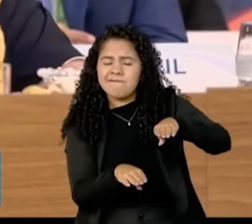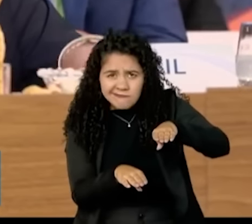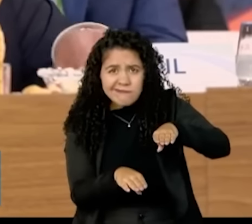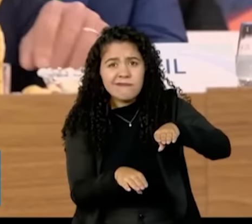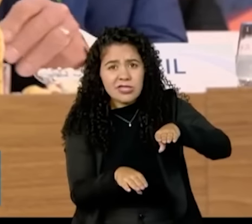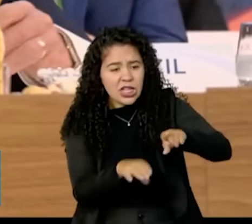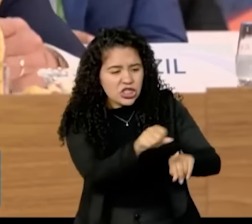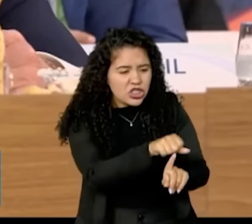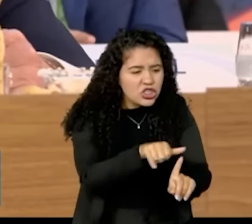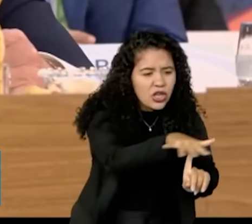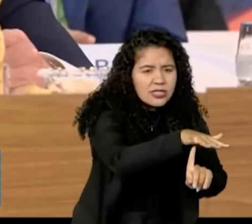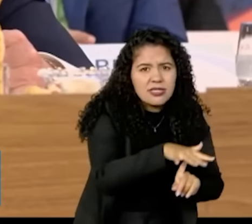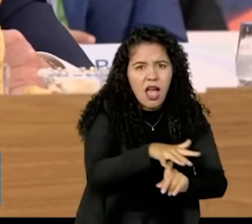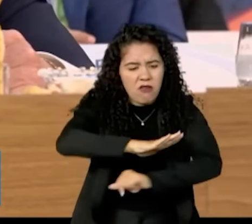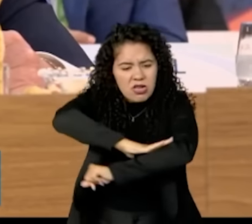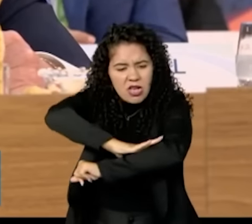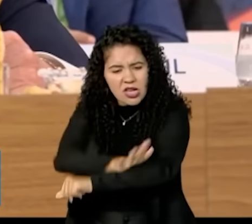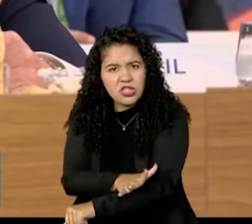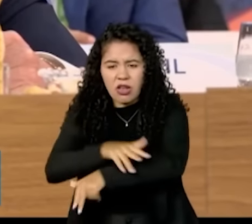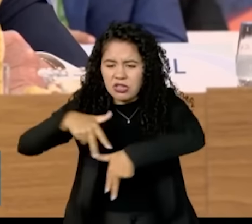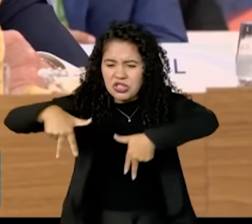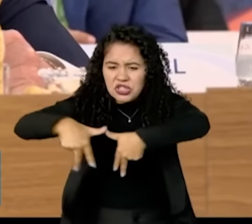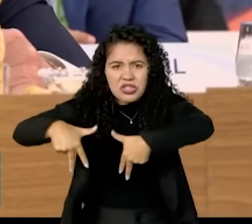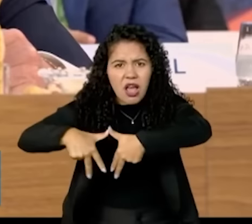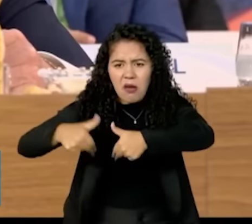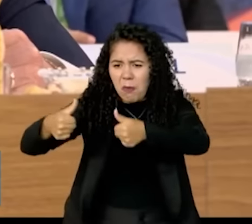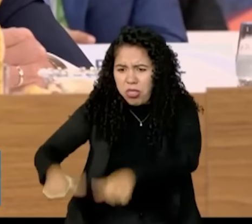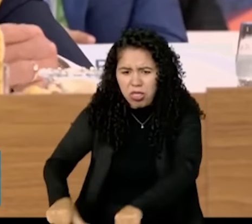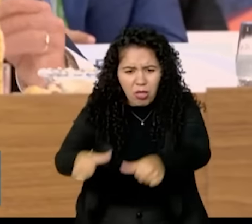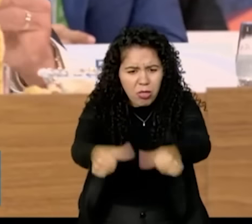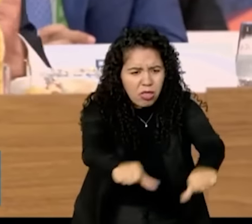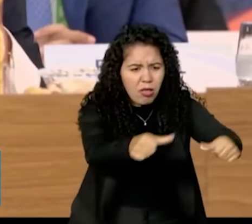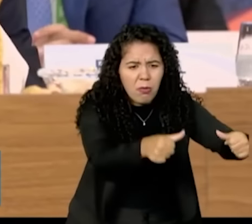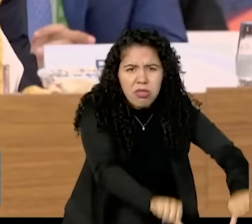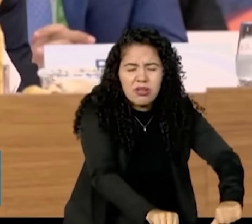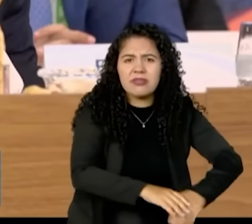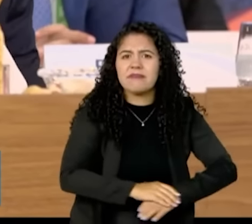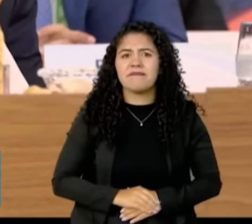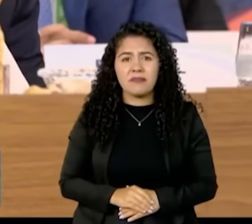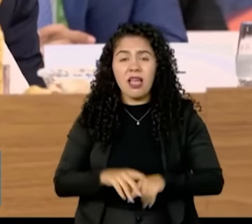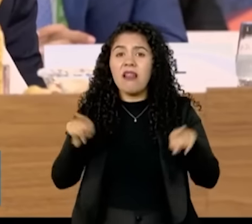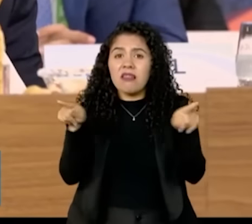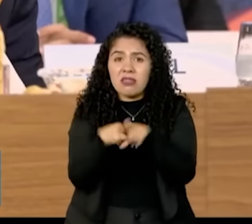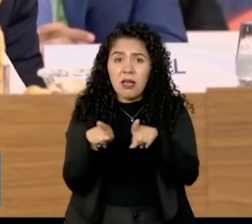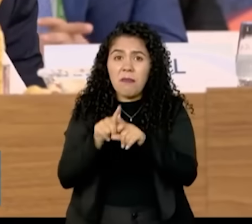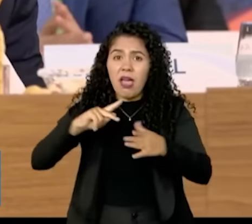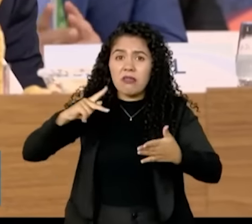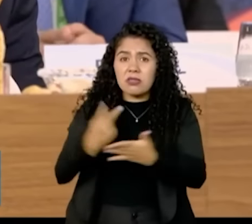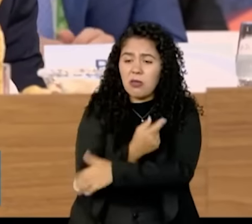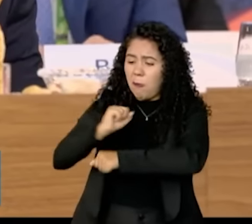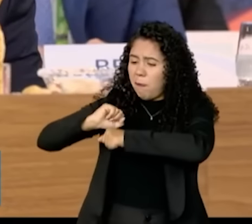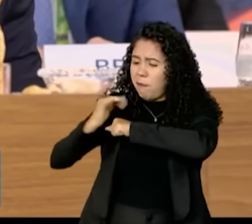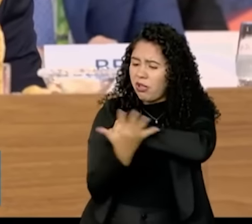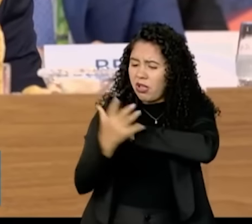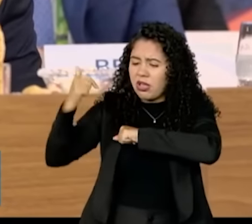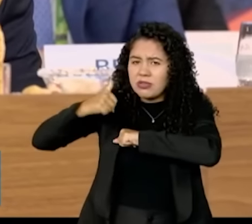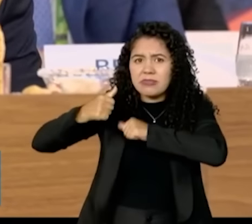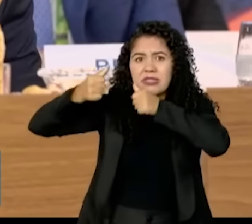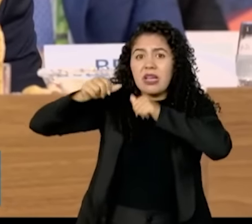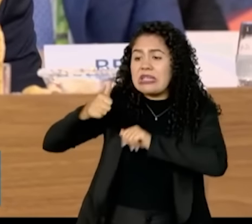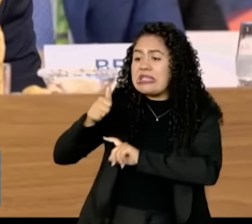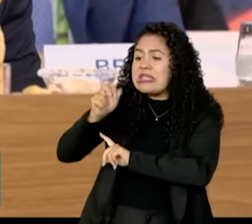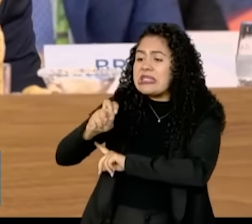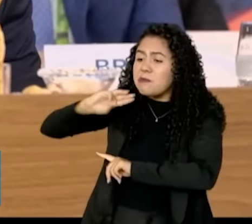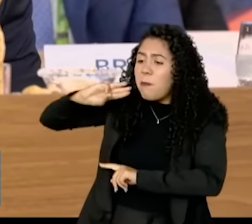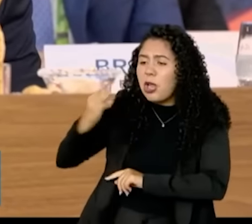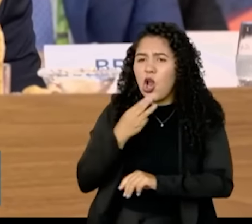sociais, raciais e de gênero se aprofundam na esteira de uma pandemia que ceifou mais de 15 milhões de